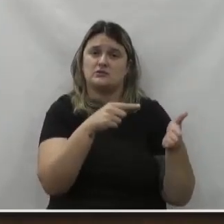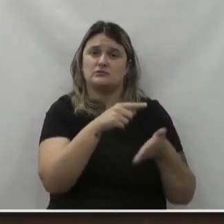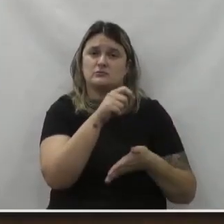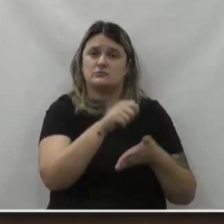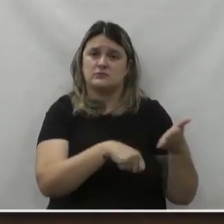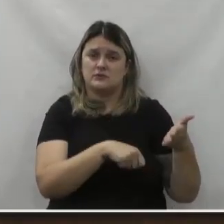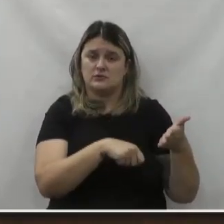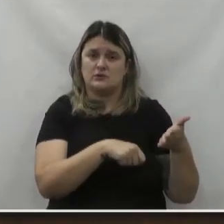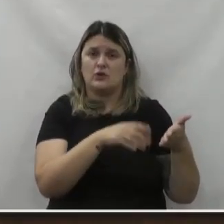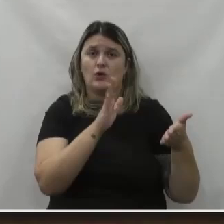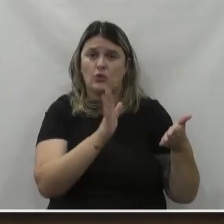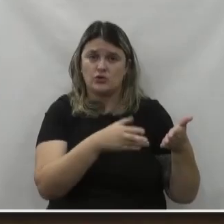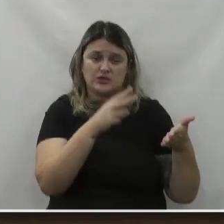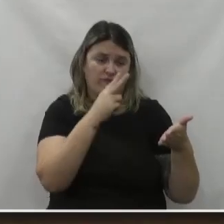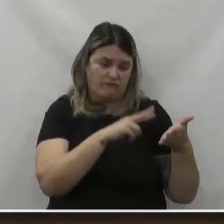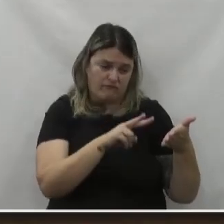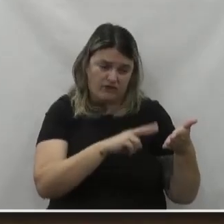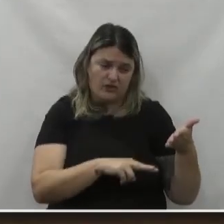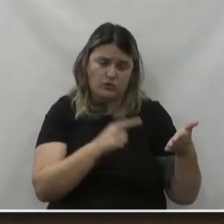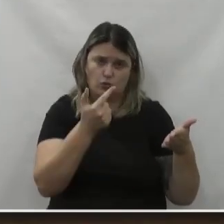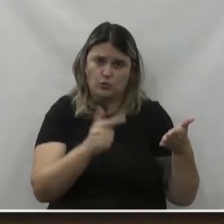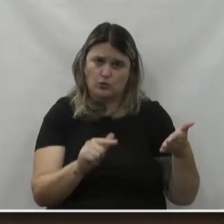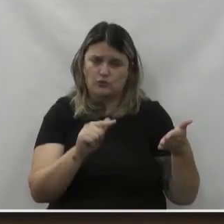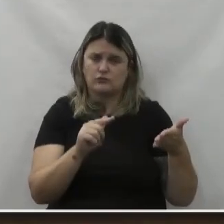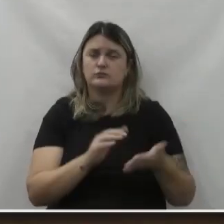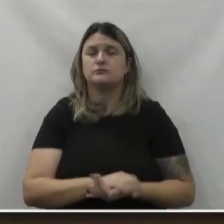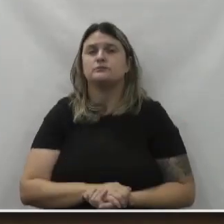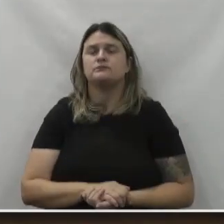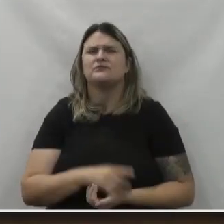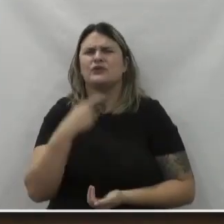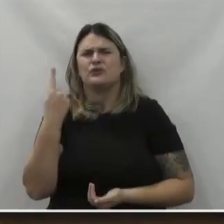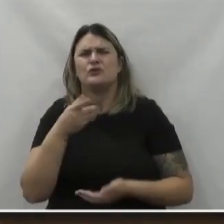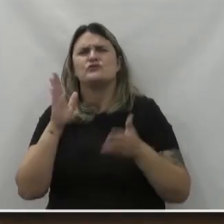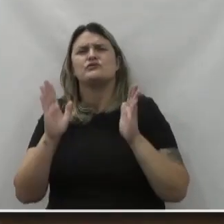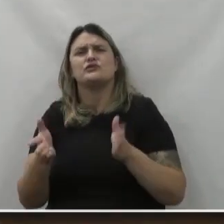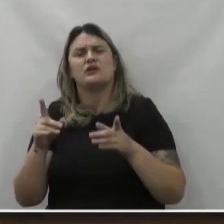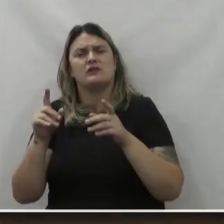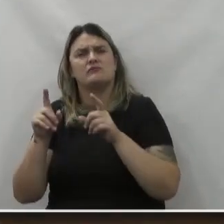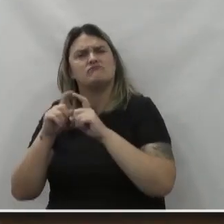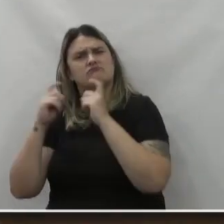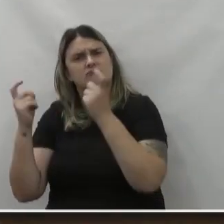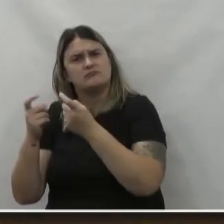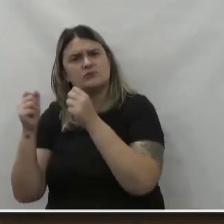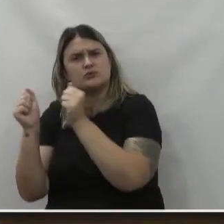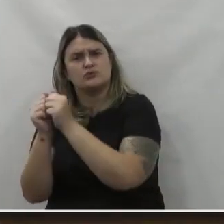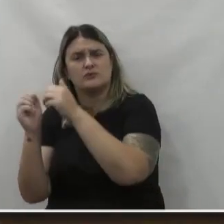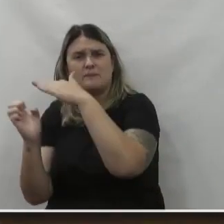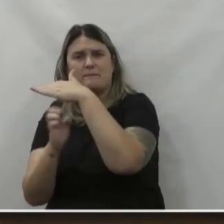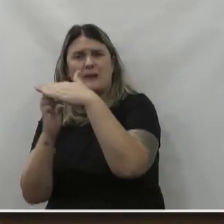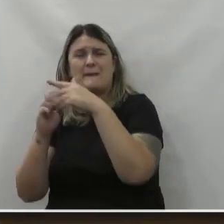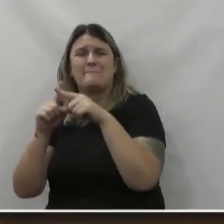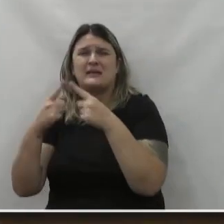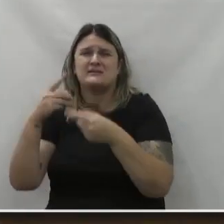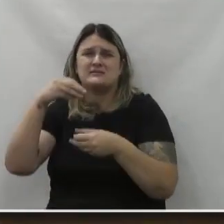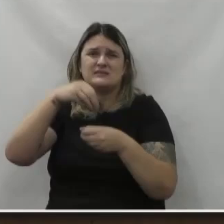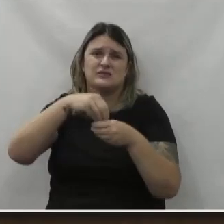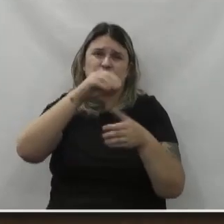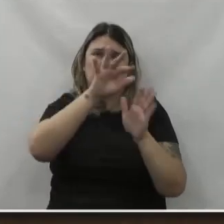contrato, hoje ele está revendo, e nós aqui tivemos uma audiência com a empresa. Só que dentro